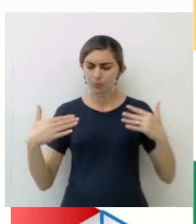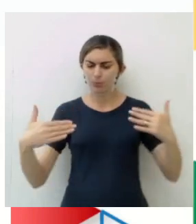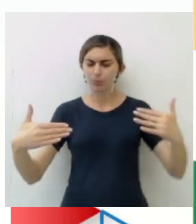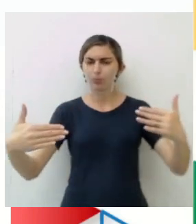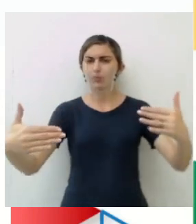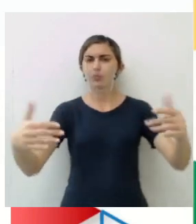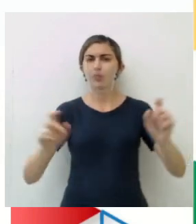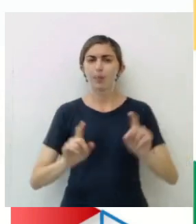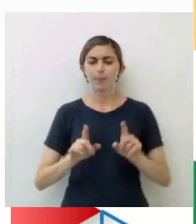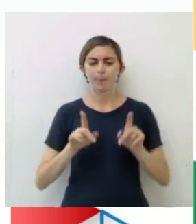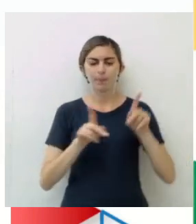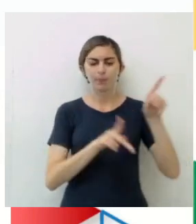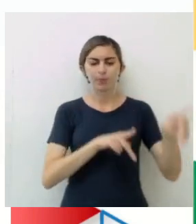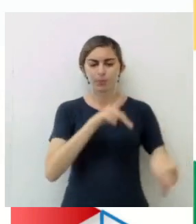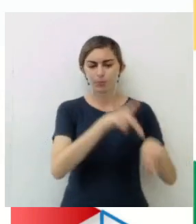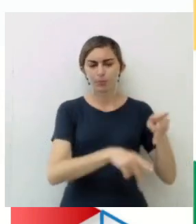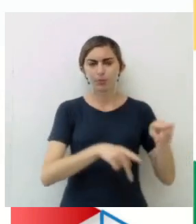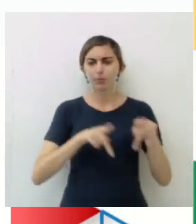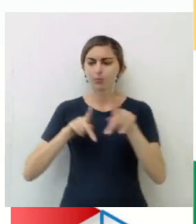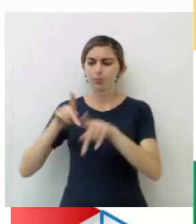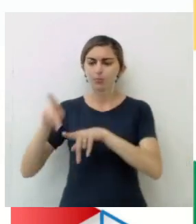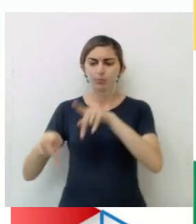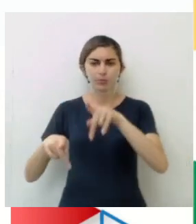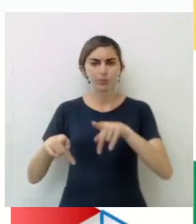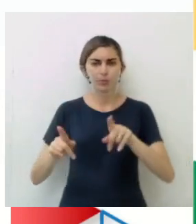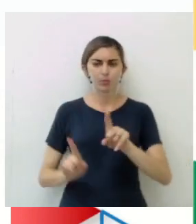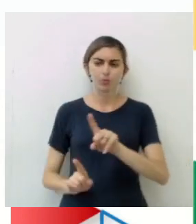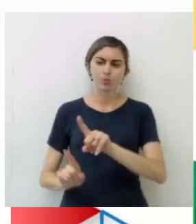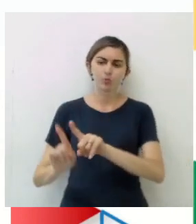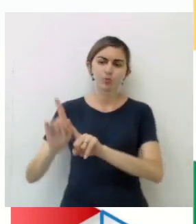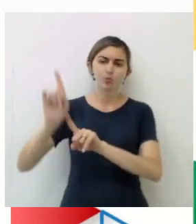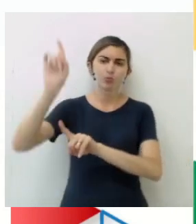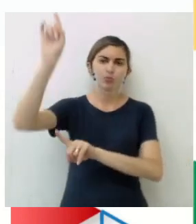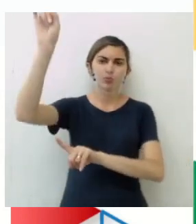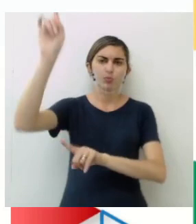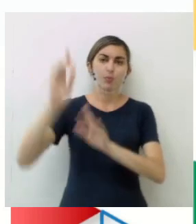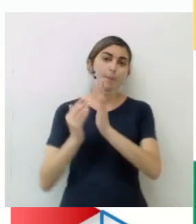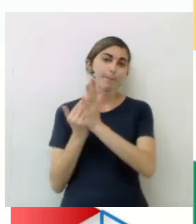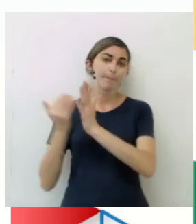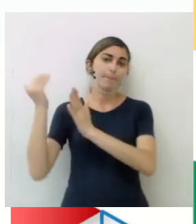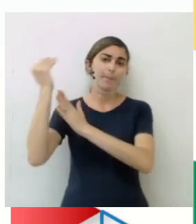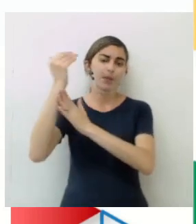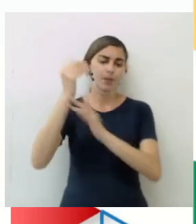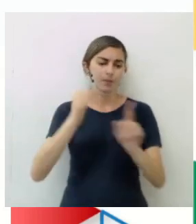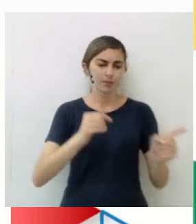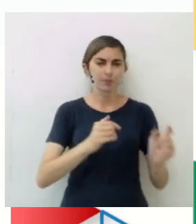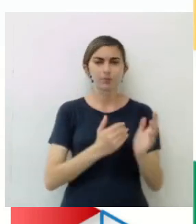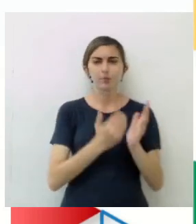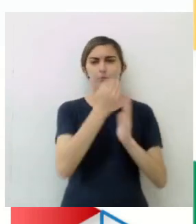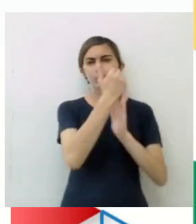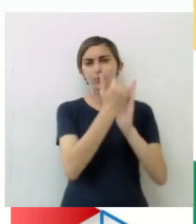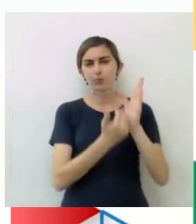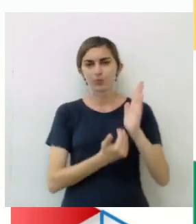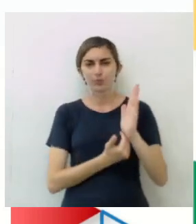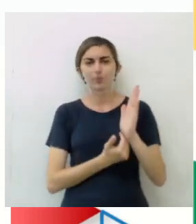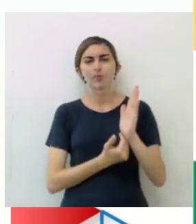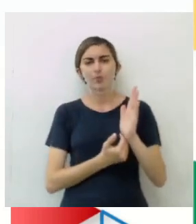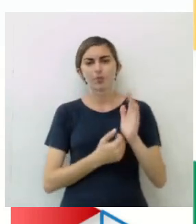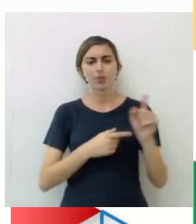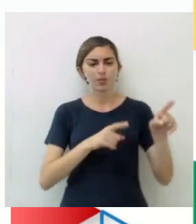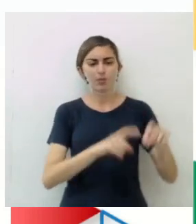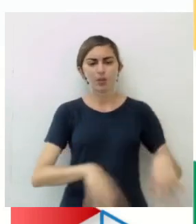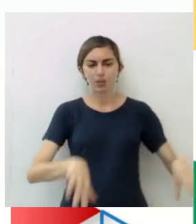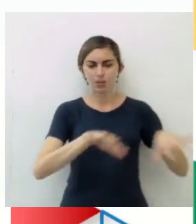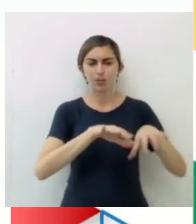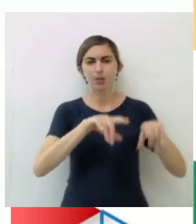né, essa população urbana ela se sobrepõe às áreas rurais. Então a gente vai perceber que a área rural ela